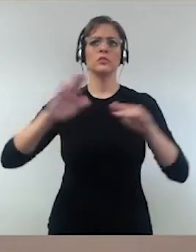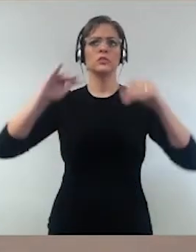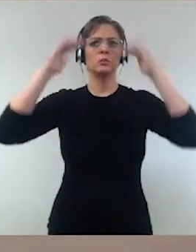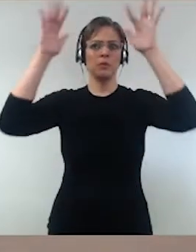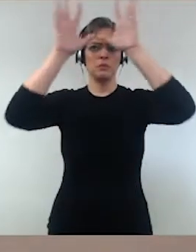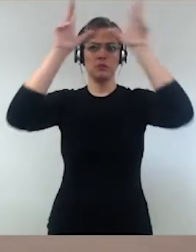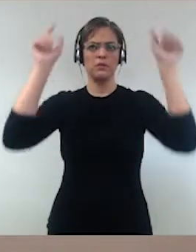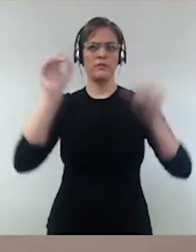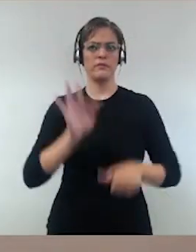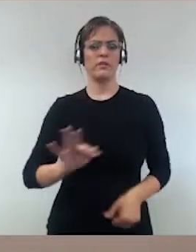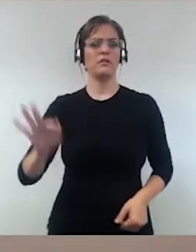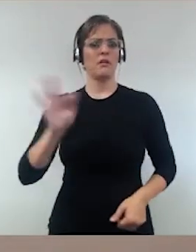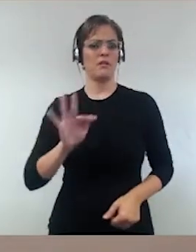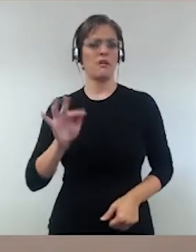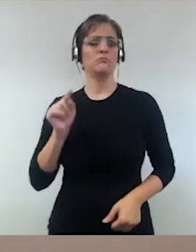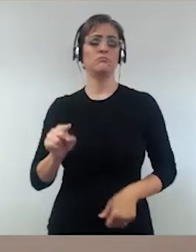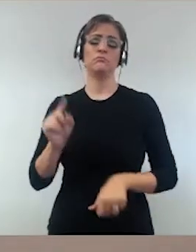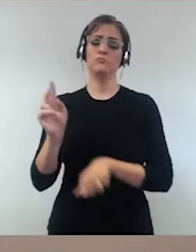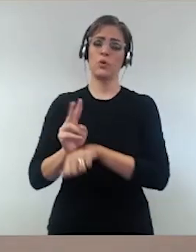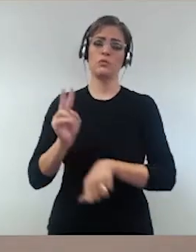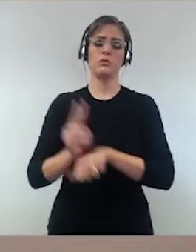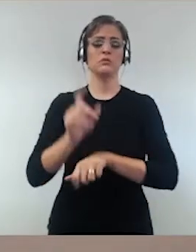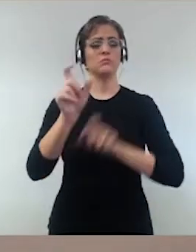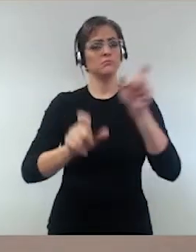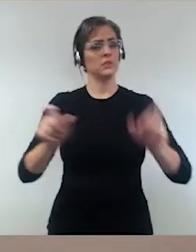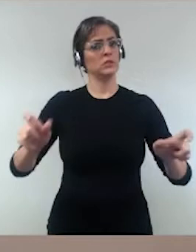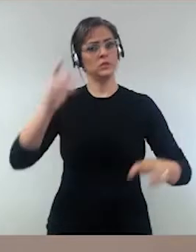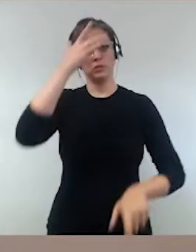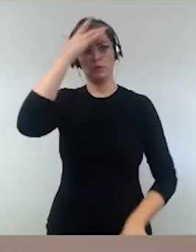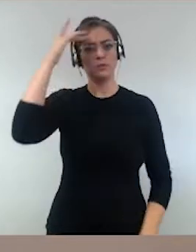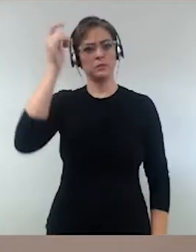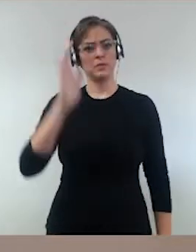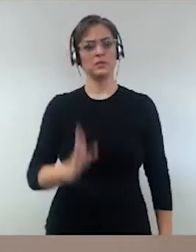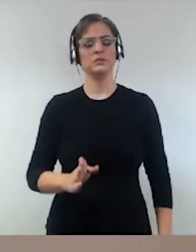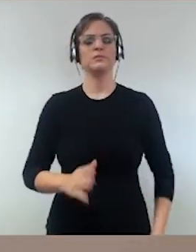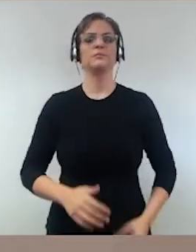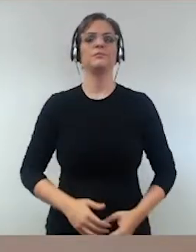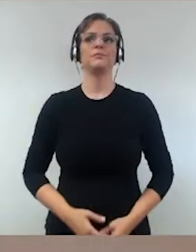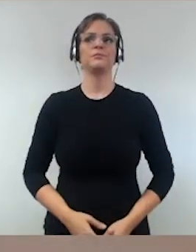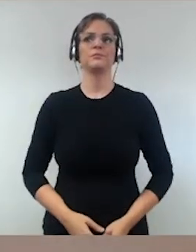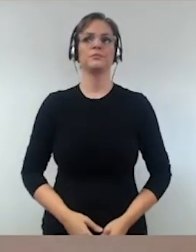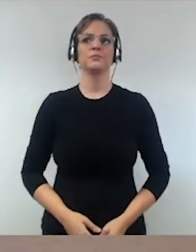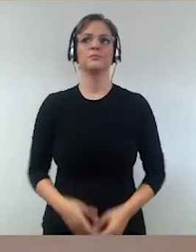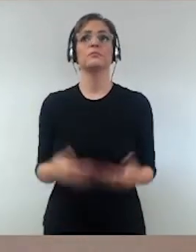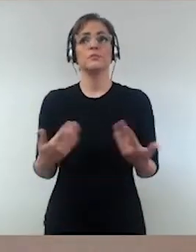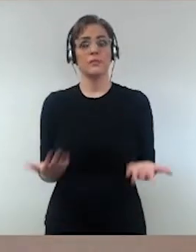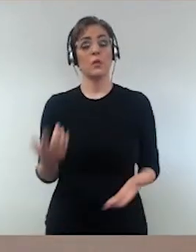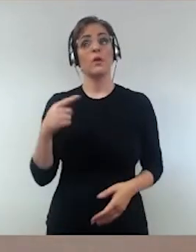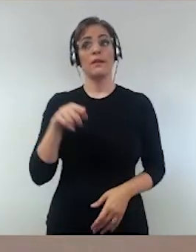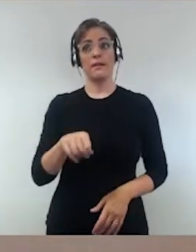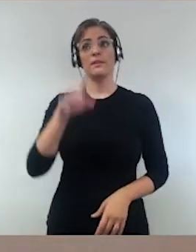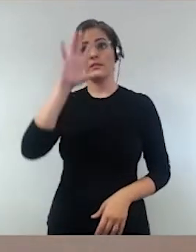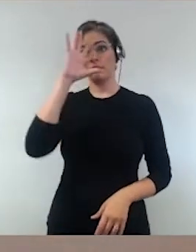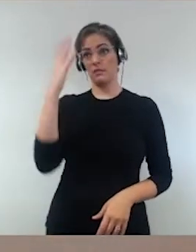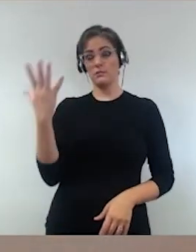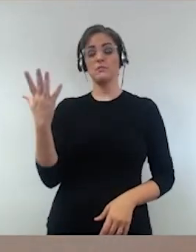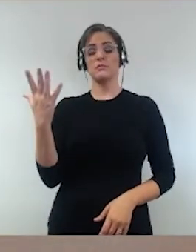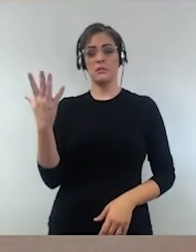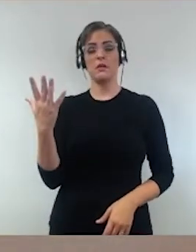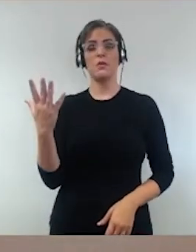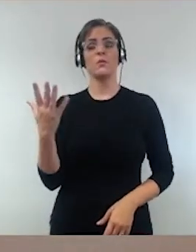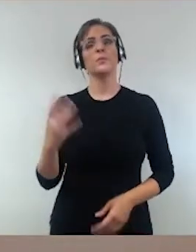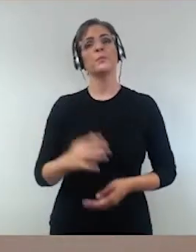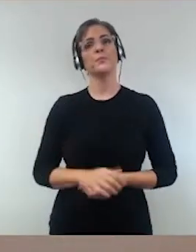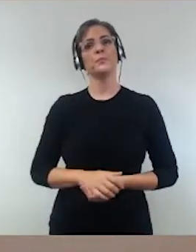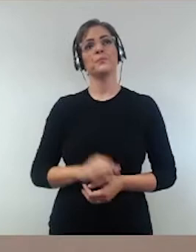Federal na proteção do cidadão brasileiro. E é claro que essa decisão, ela tem, eu diria que ela, quando a